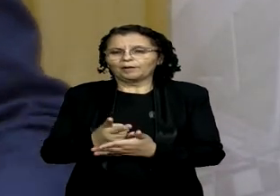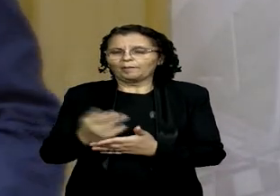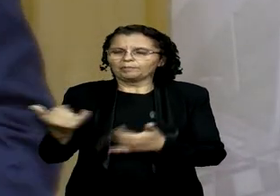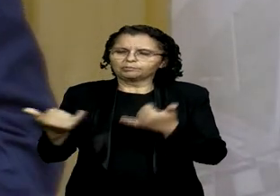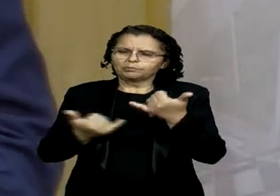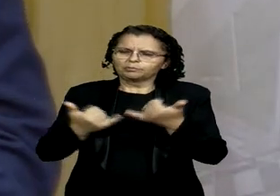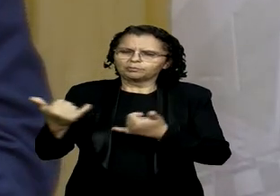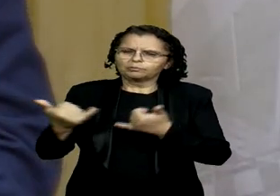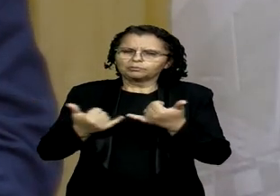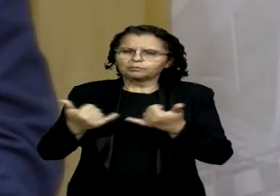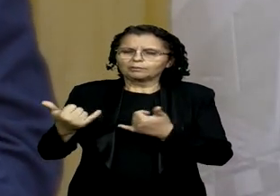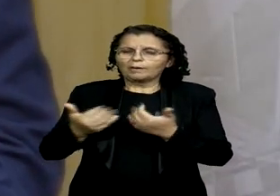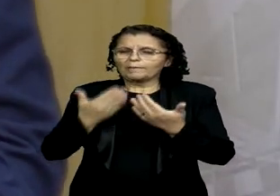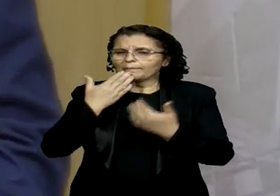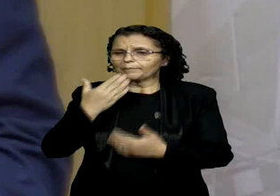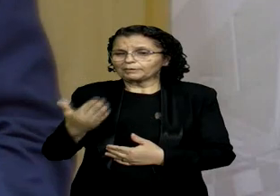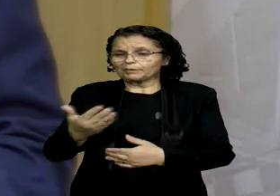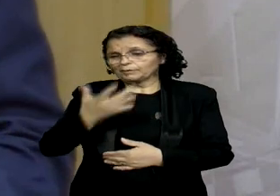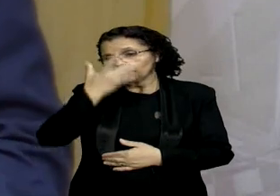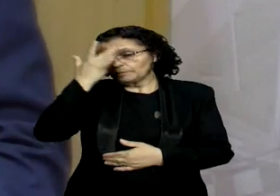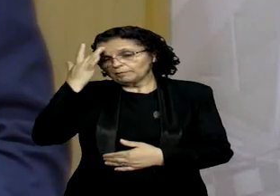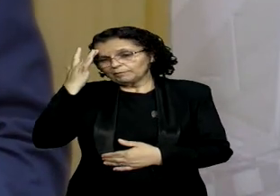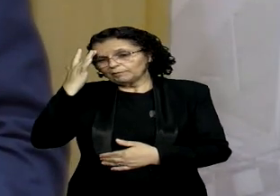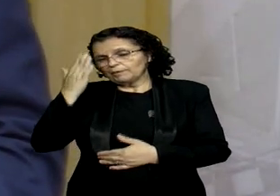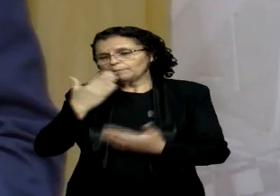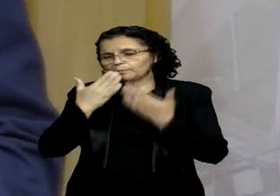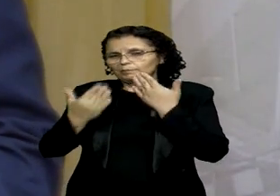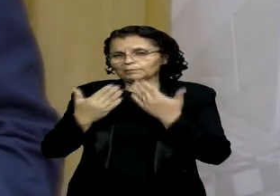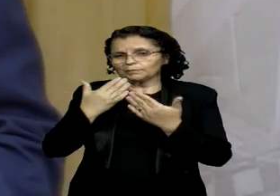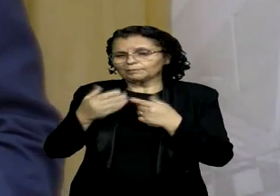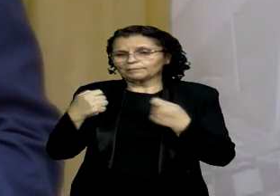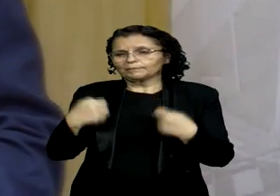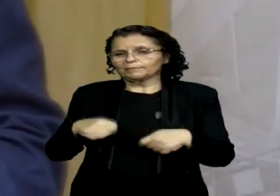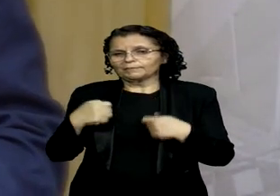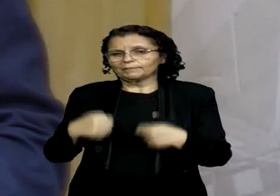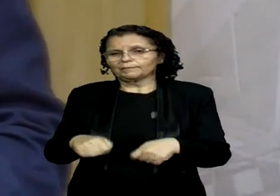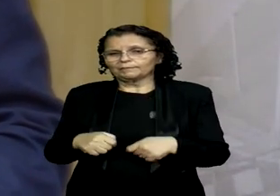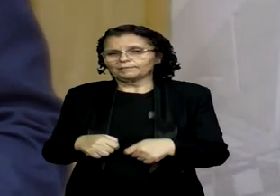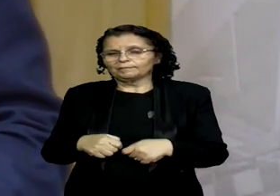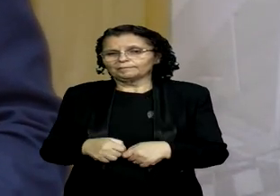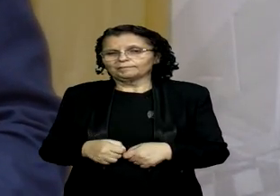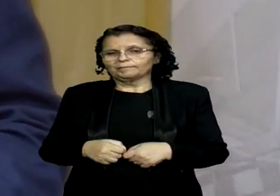recebido uma procura muito grande de pessoas que estão precisando fazer